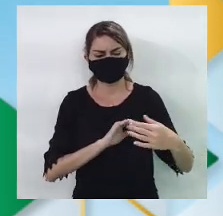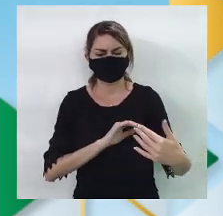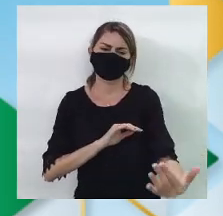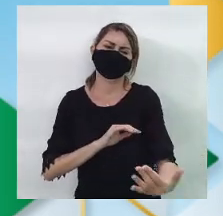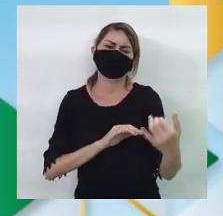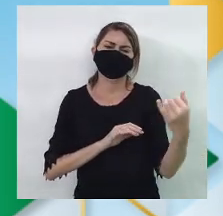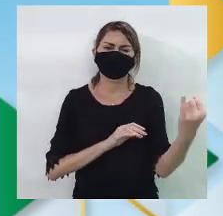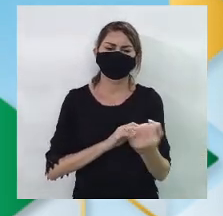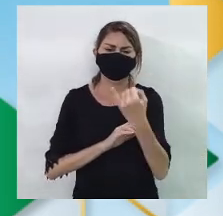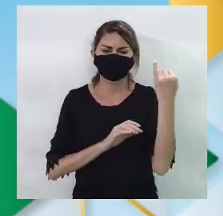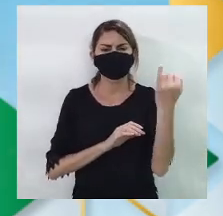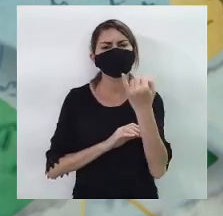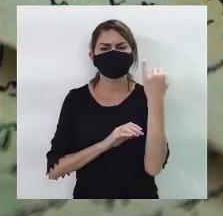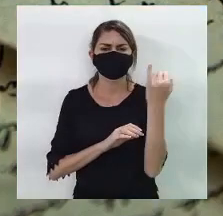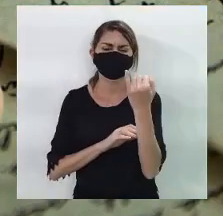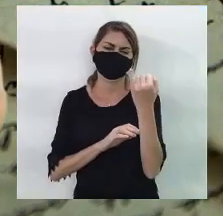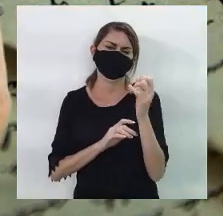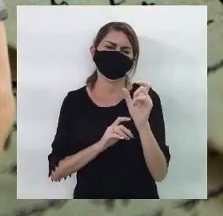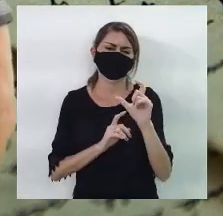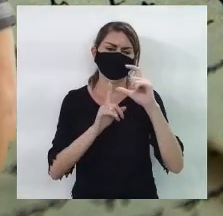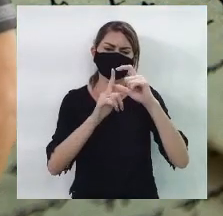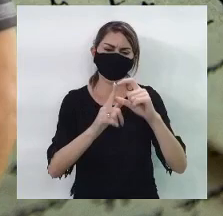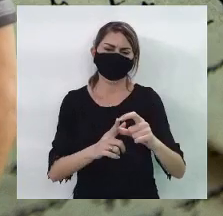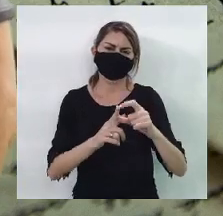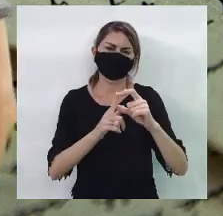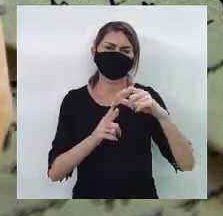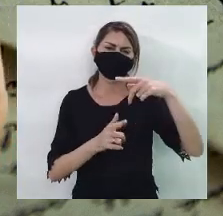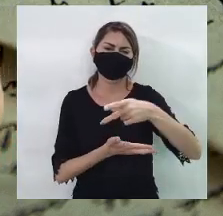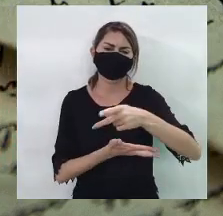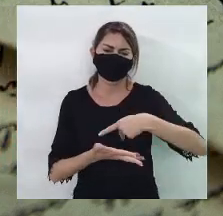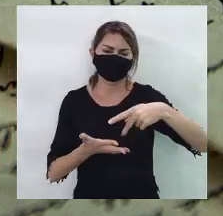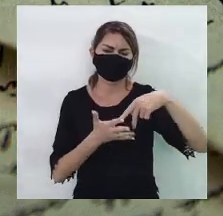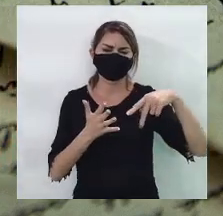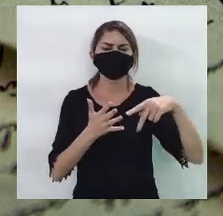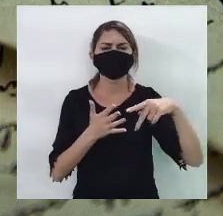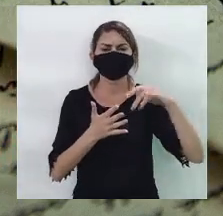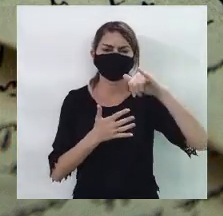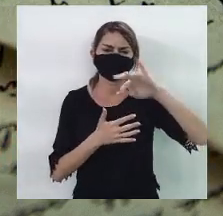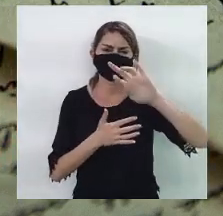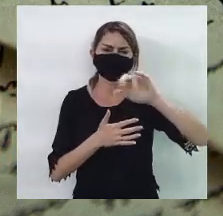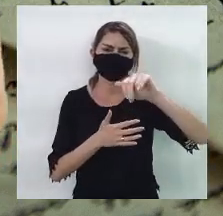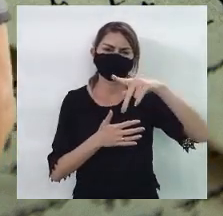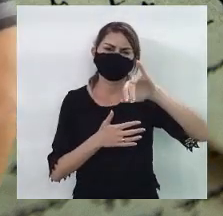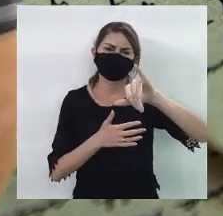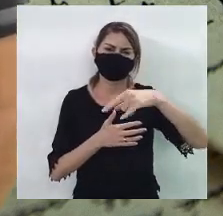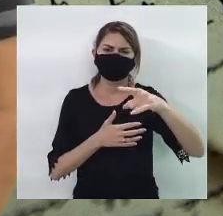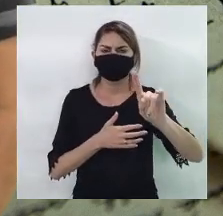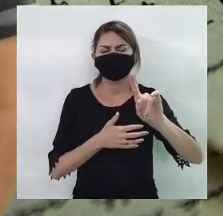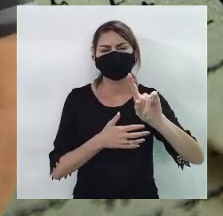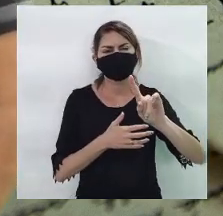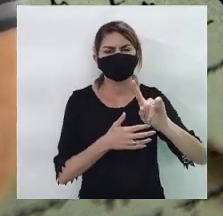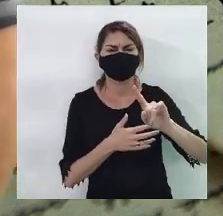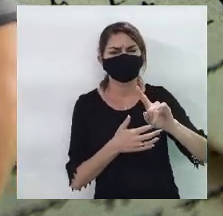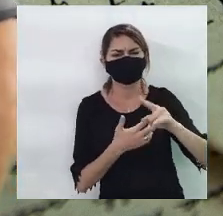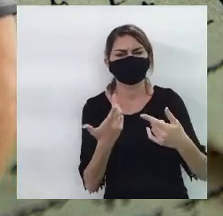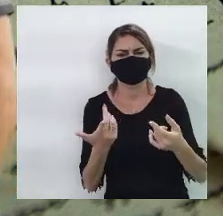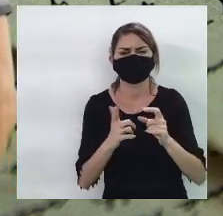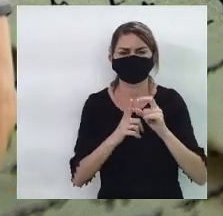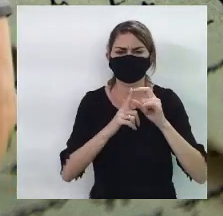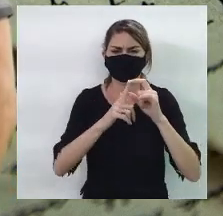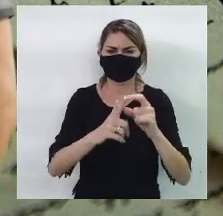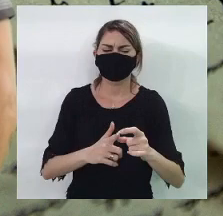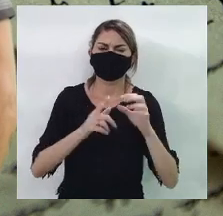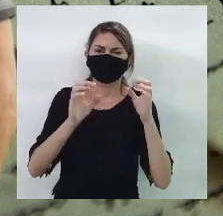É importante salientar que a palavra poeticidade, a palavra introspecção. Essa palavra introspecção, professor, eu